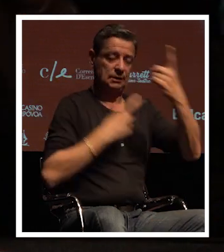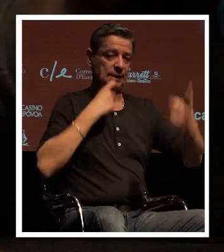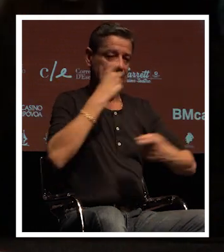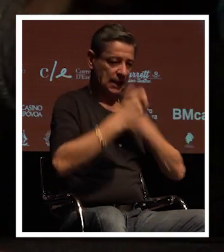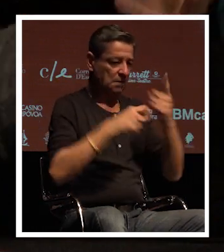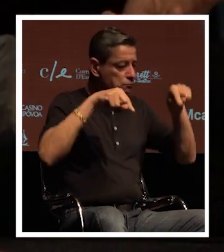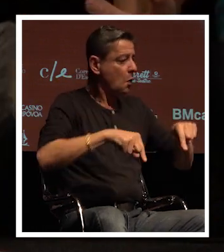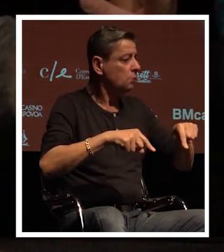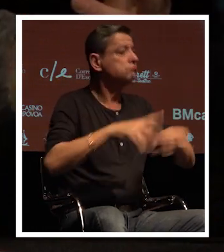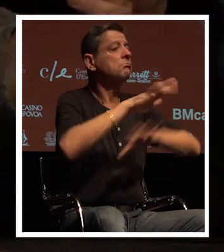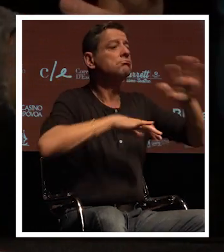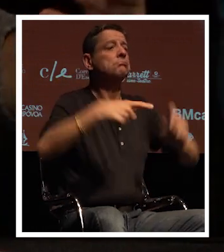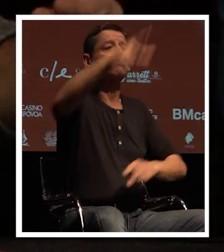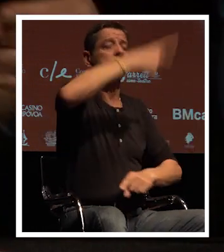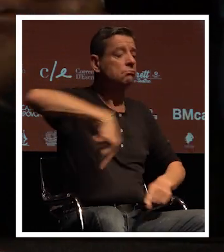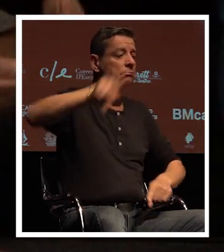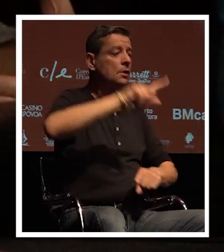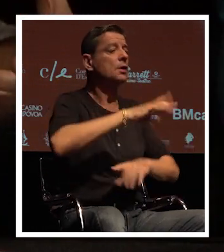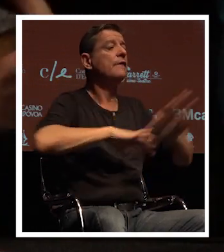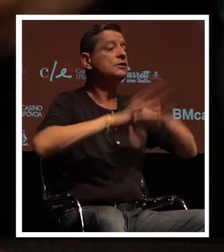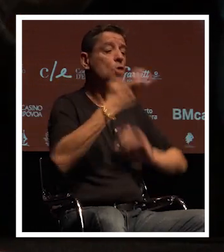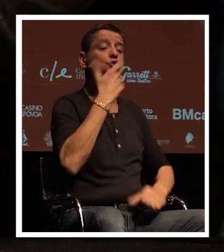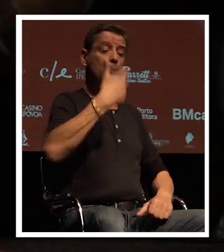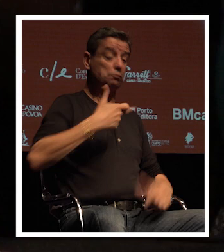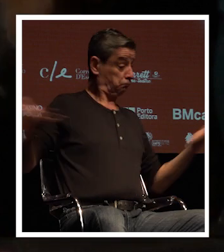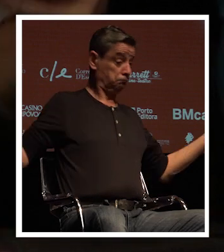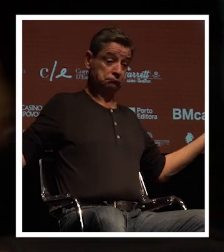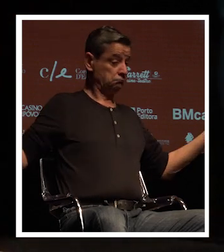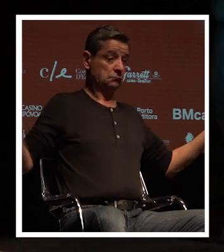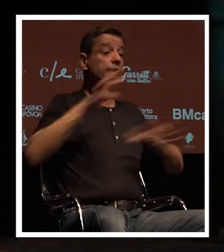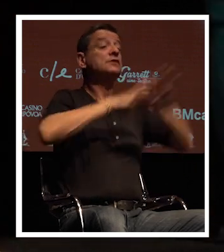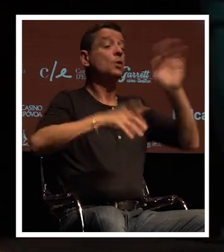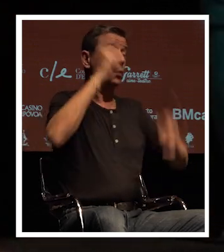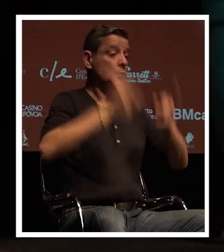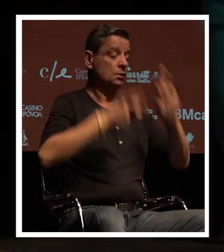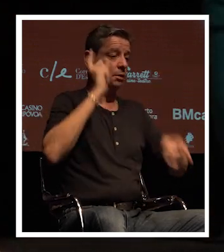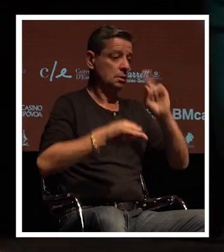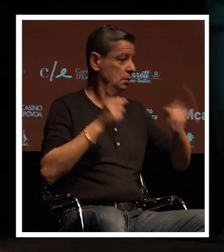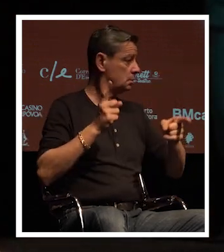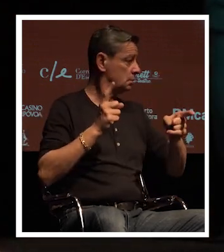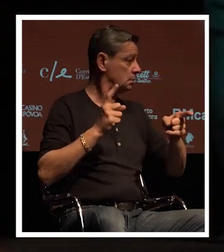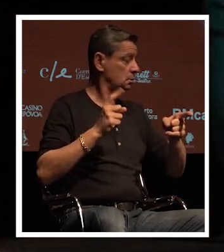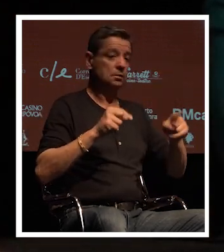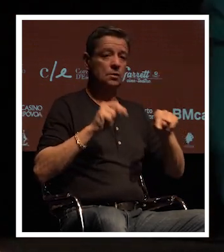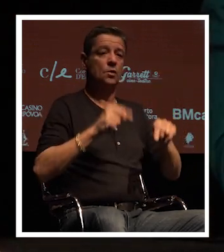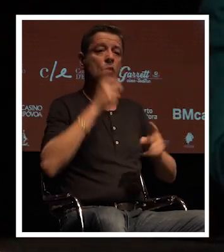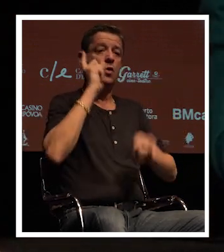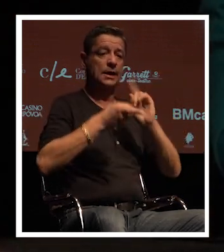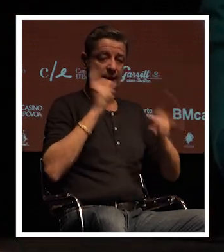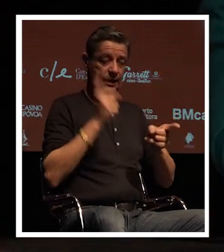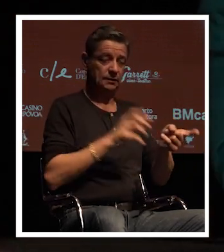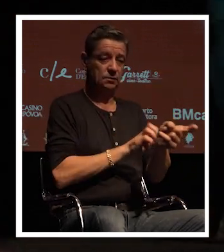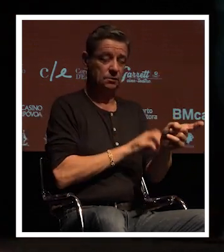e nós O que é que andamos aqui a fazer e naturalmente lhe responde tavas tavas que é como quem diz estamos noutra não